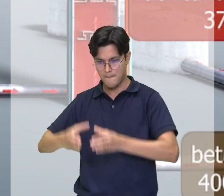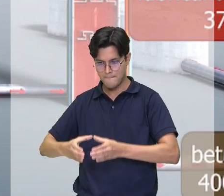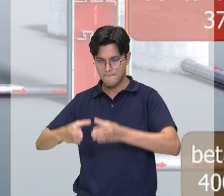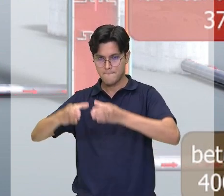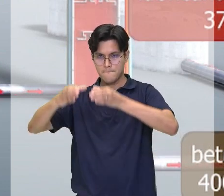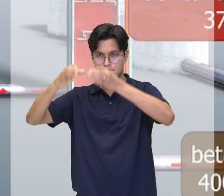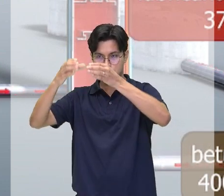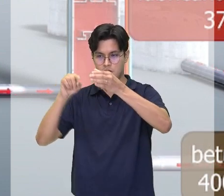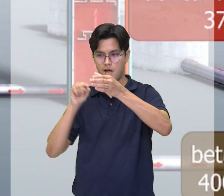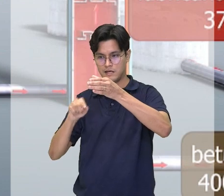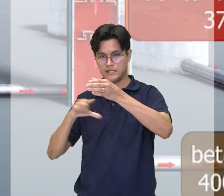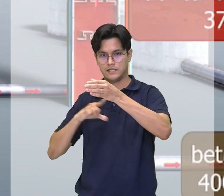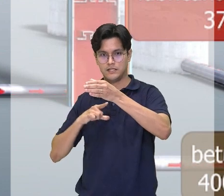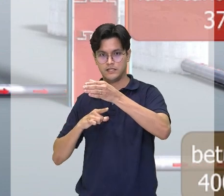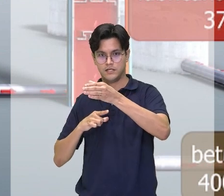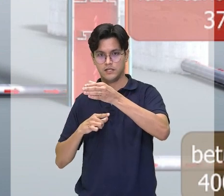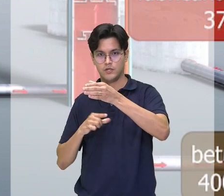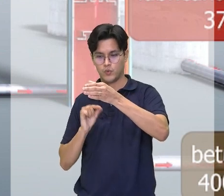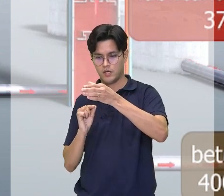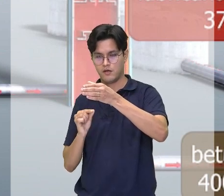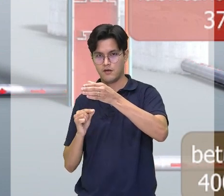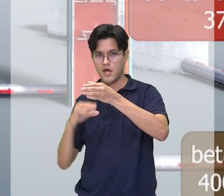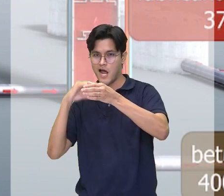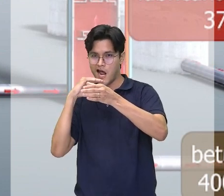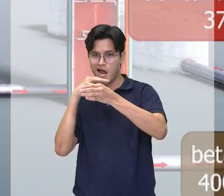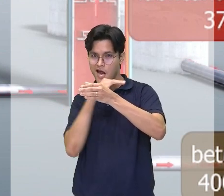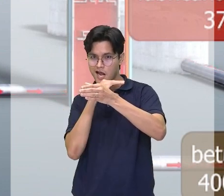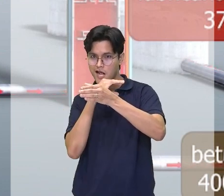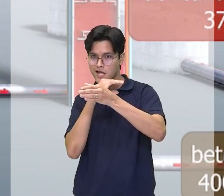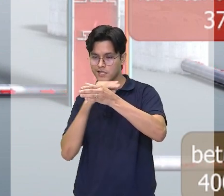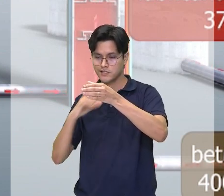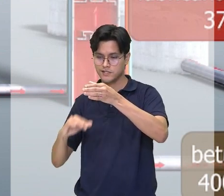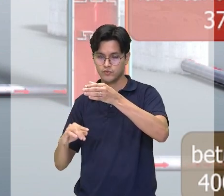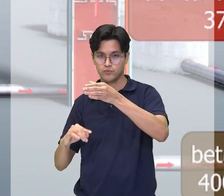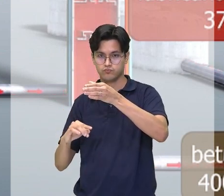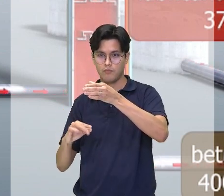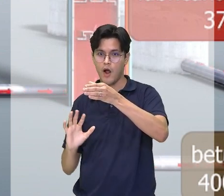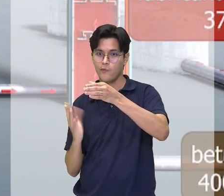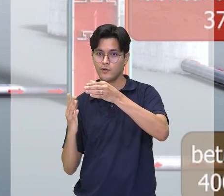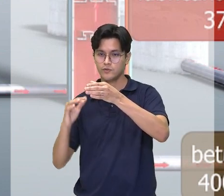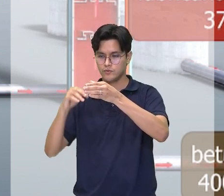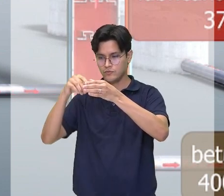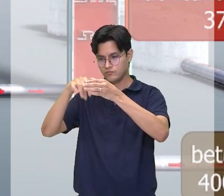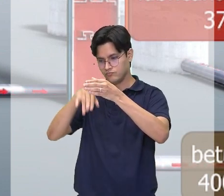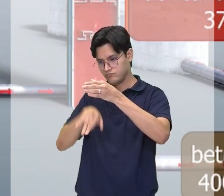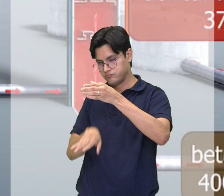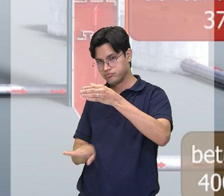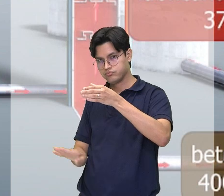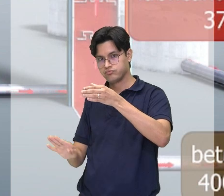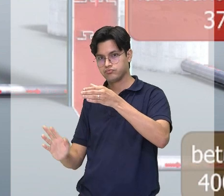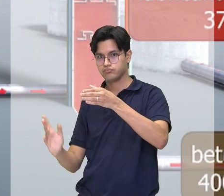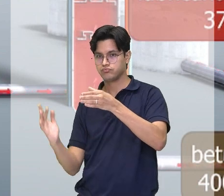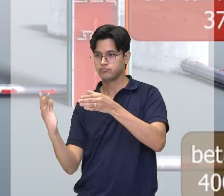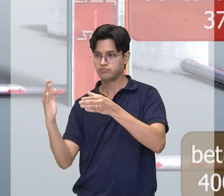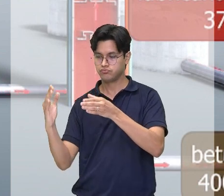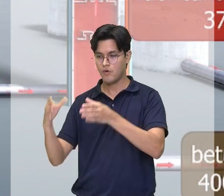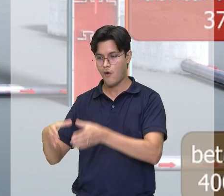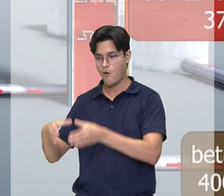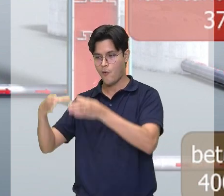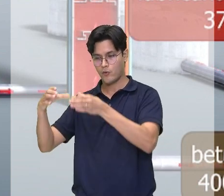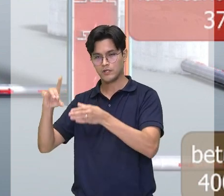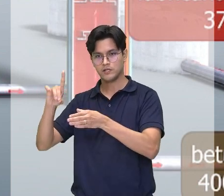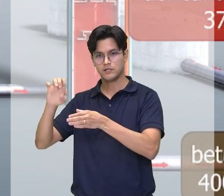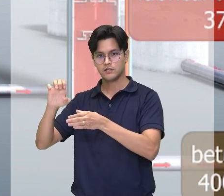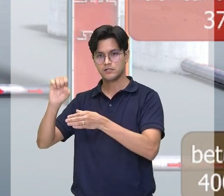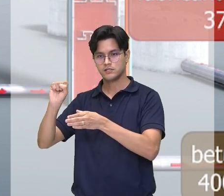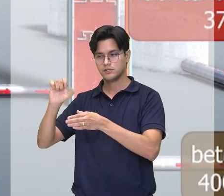forno tubular, ele vai ser aquecido e, ao ser aquecido, ele entra nessa coluna de destilação. E